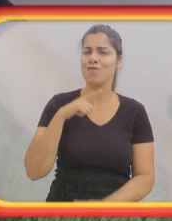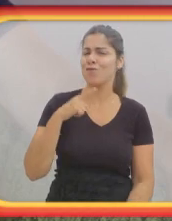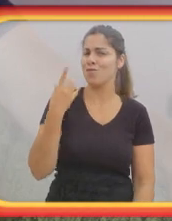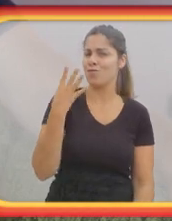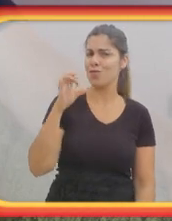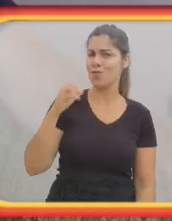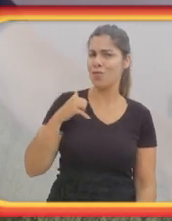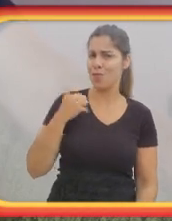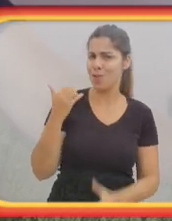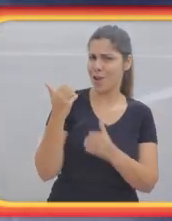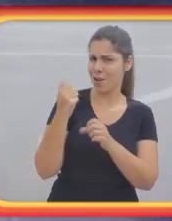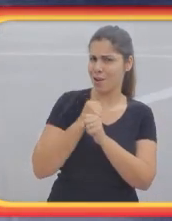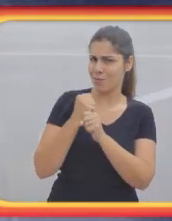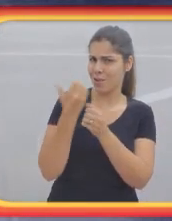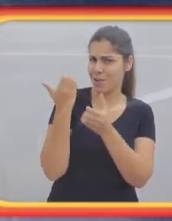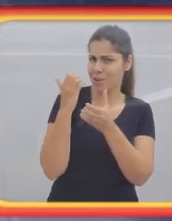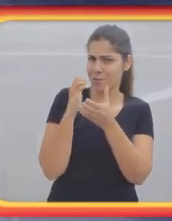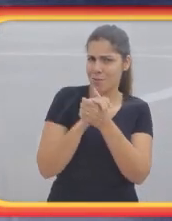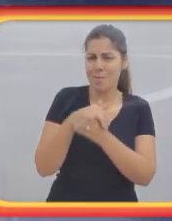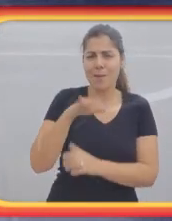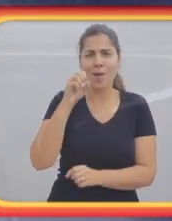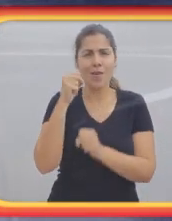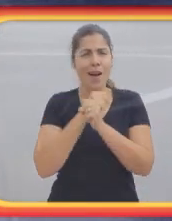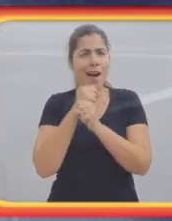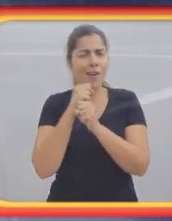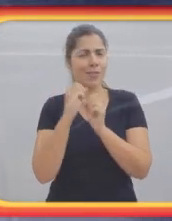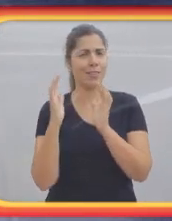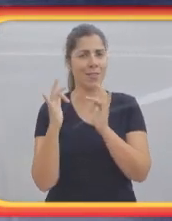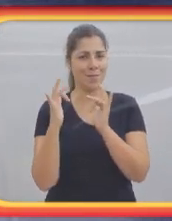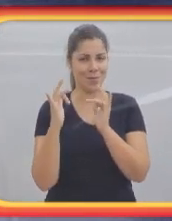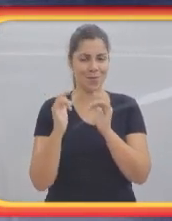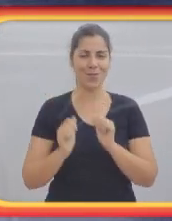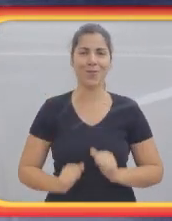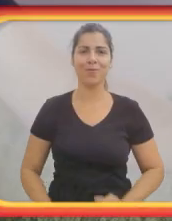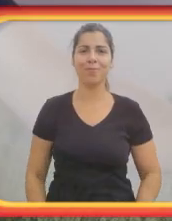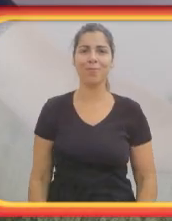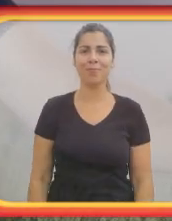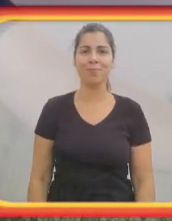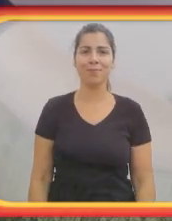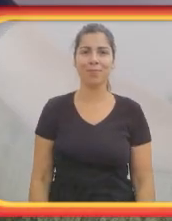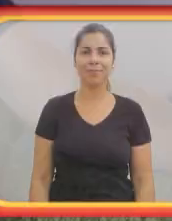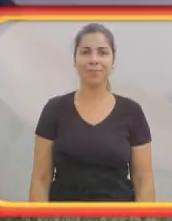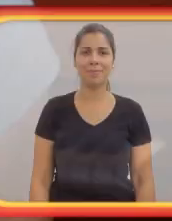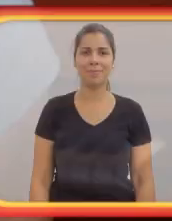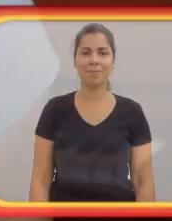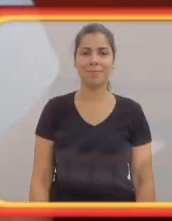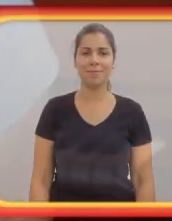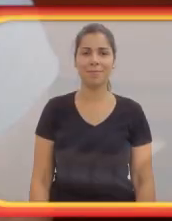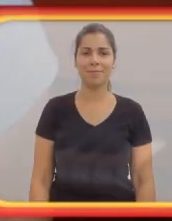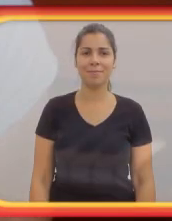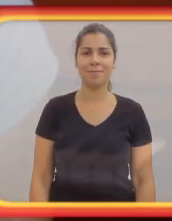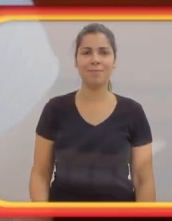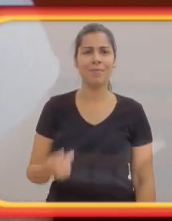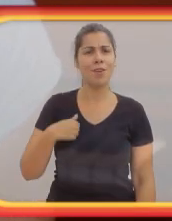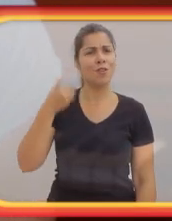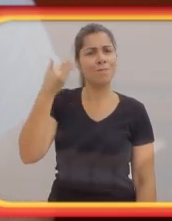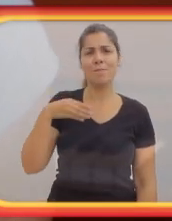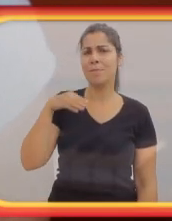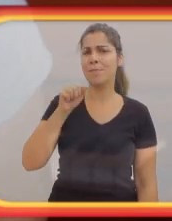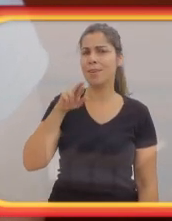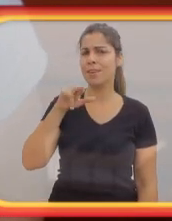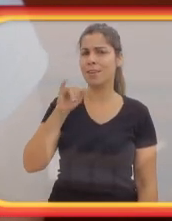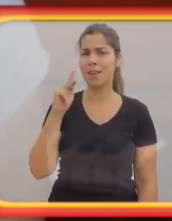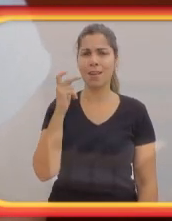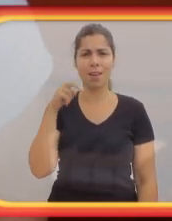a gente ia namorar junto. Eu tenho 49 anos casado, mais 8 anos de namoro. Eu sou Maria Helena Oliveira